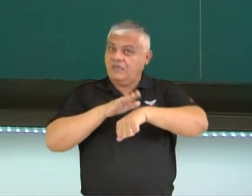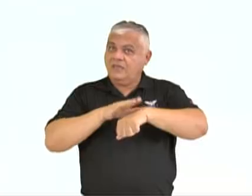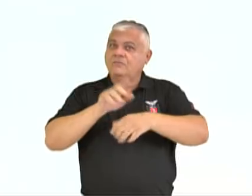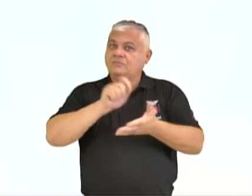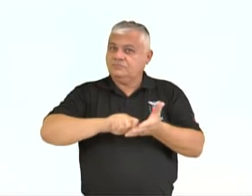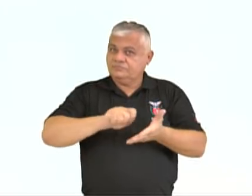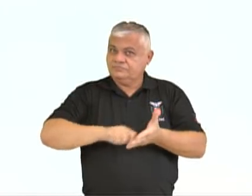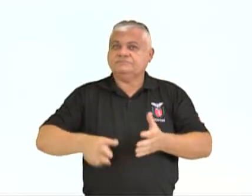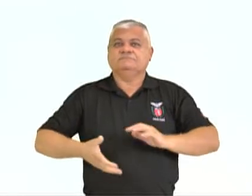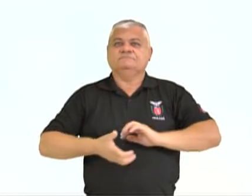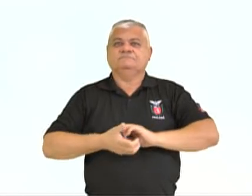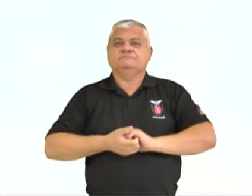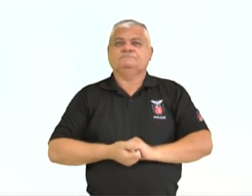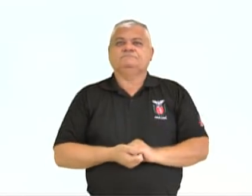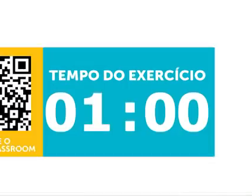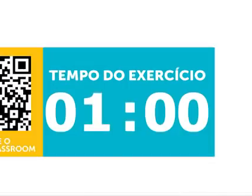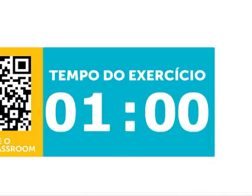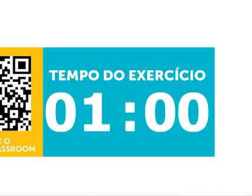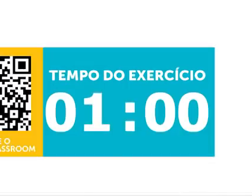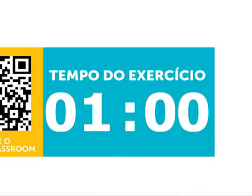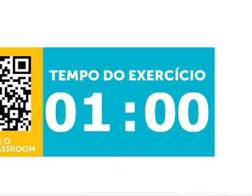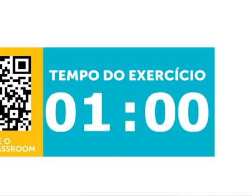você.